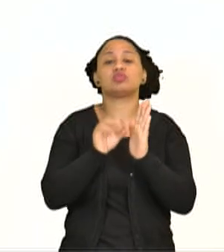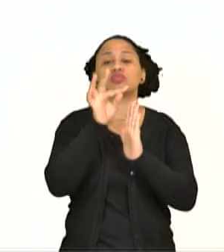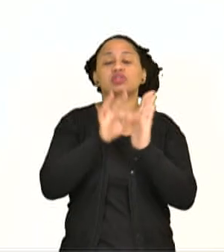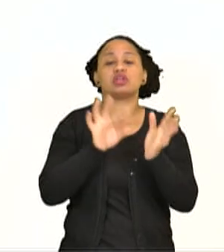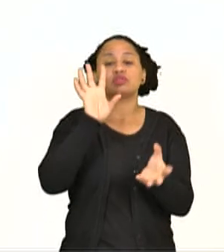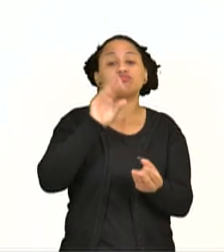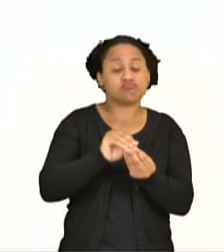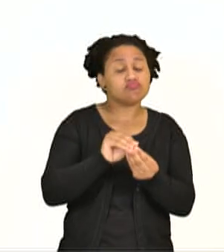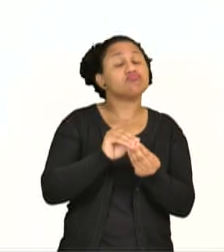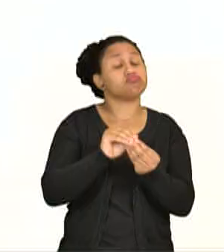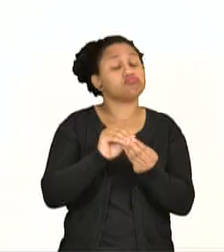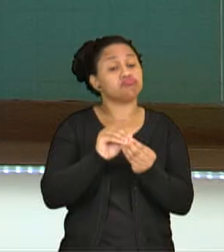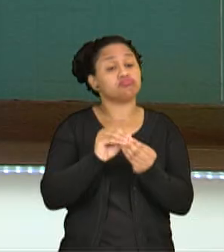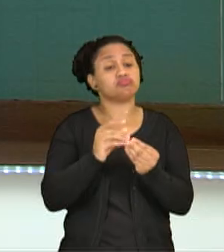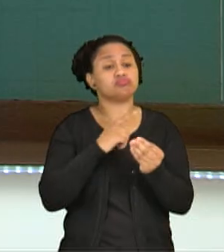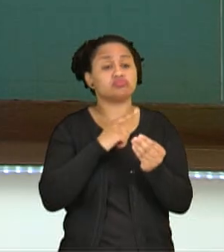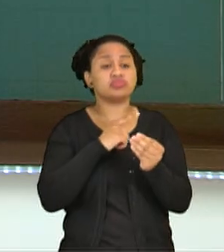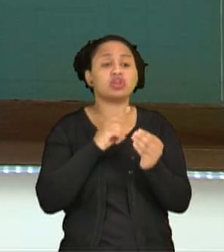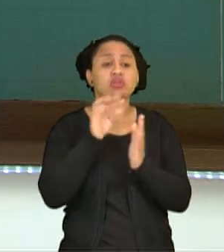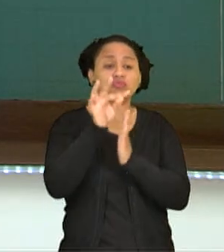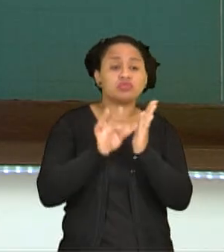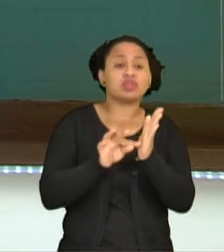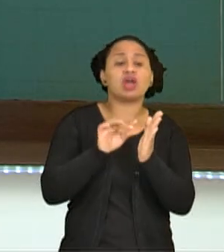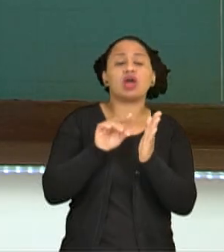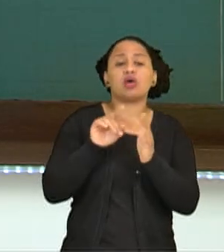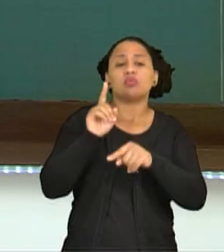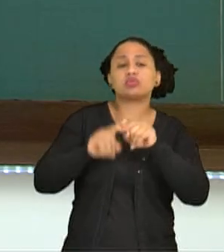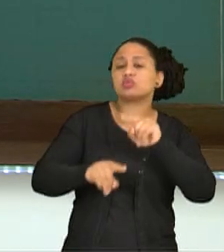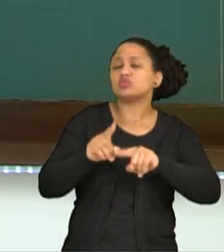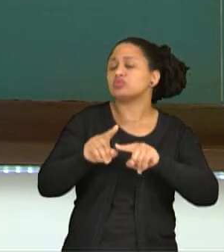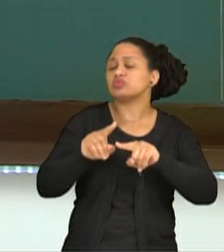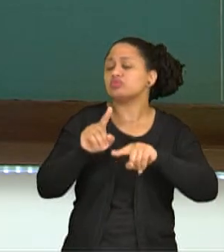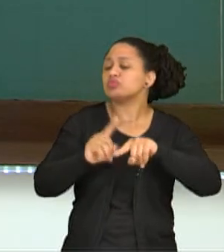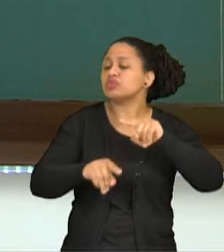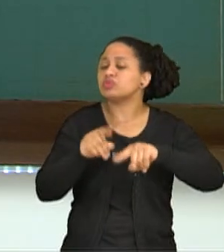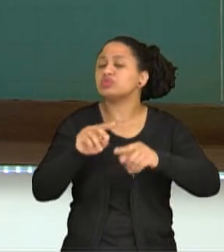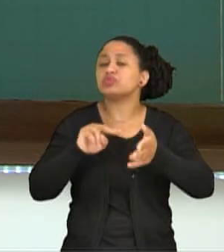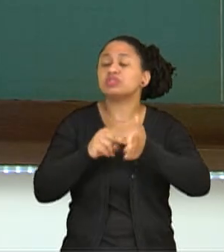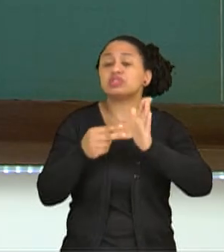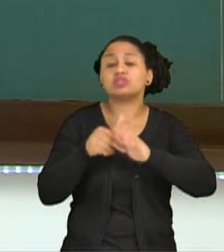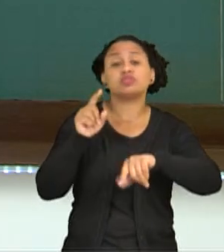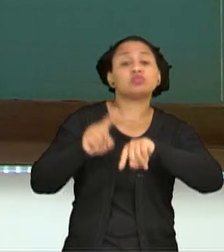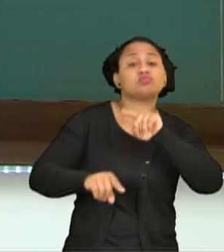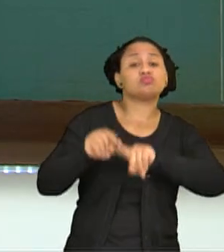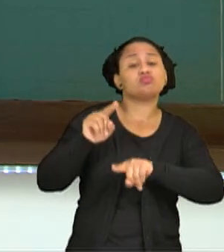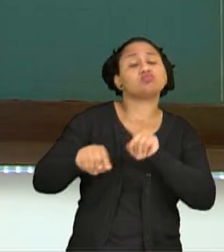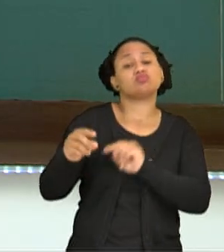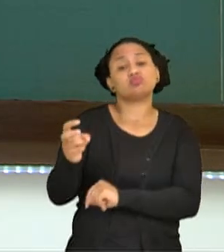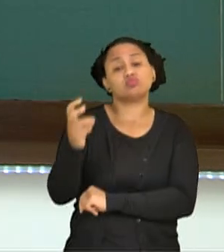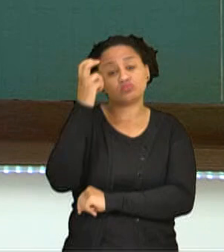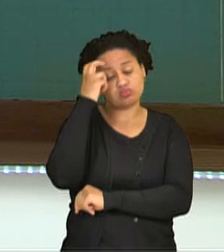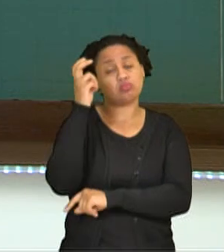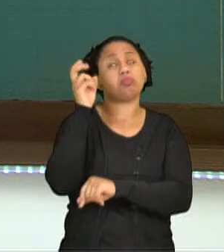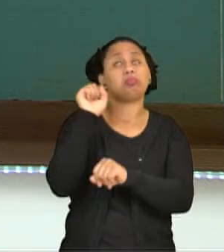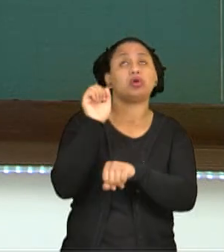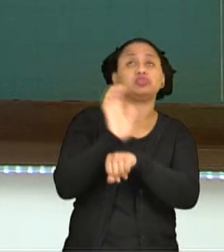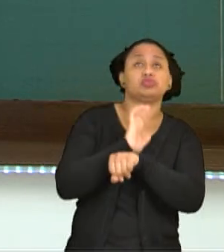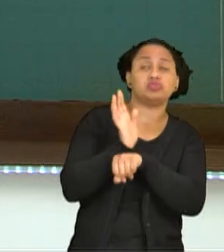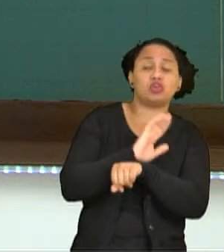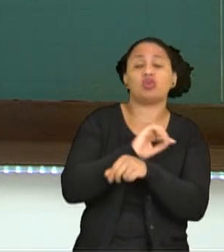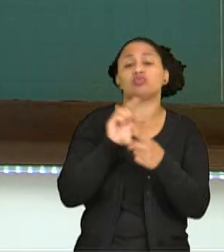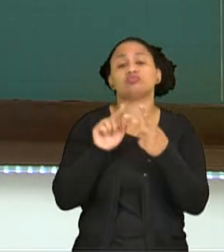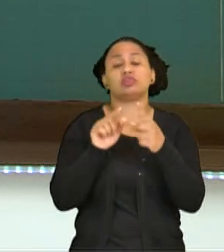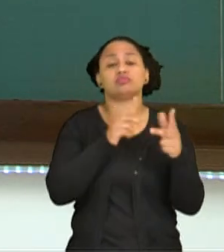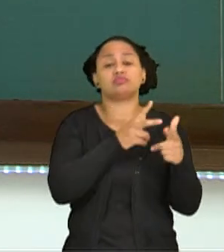do produto resenhado. Quando eu falo produto resenhado, estou falando de um produto cultural, que é um filme,